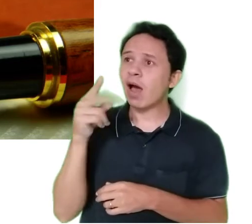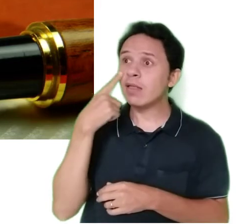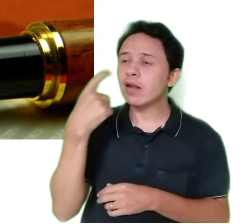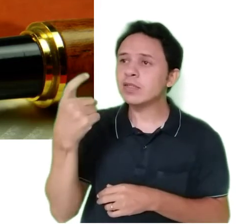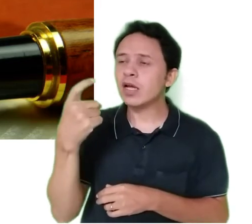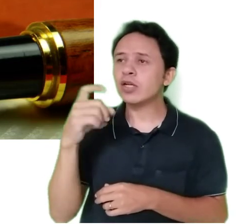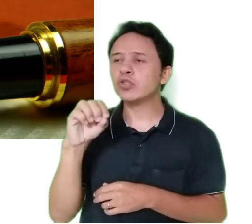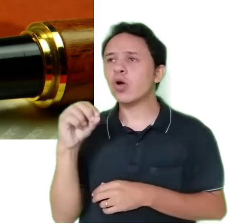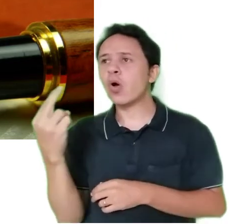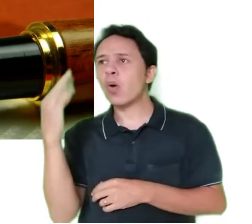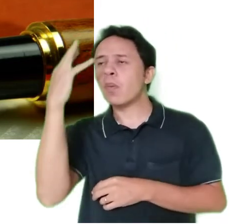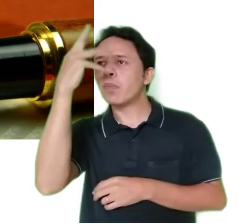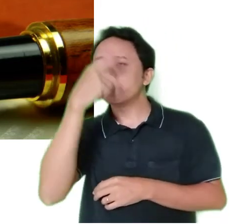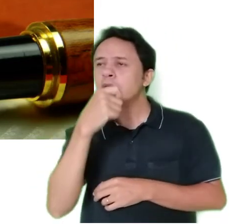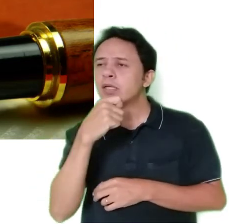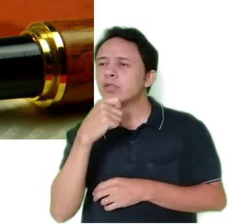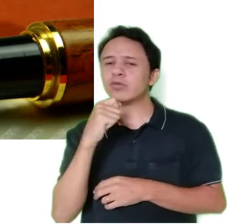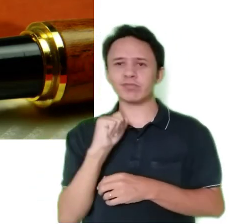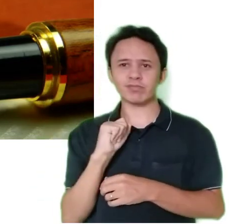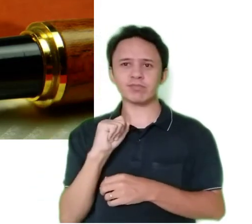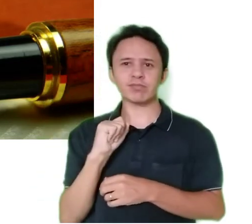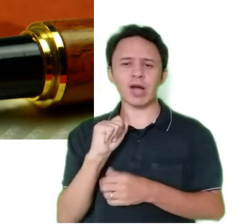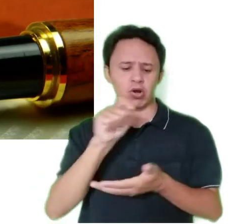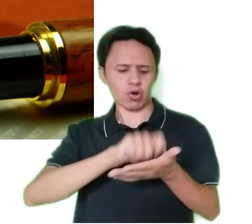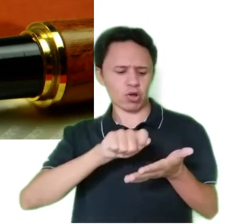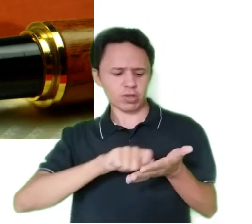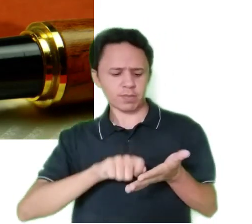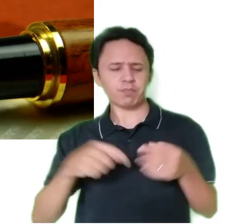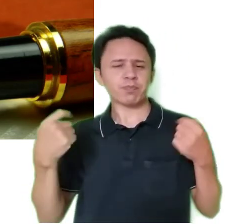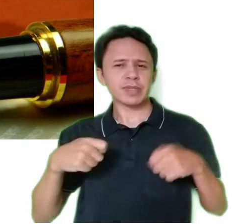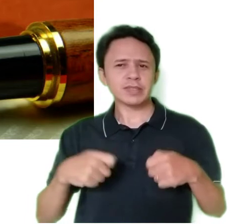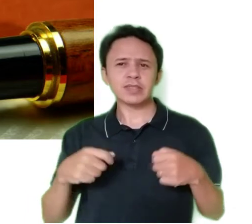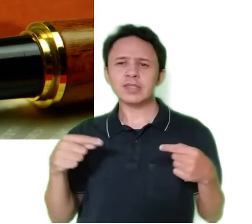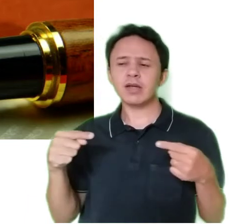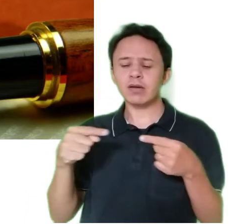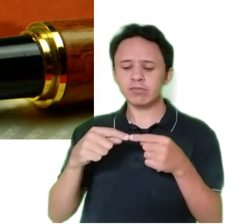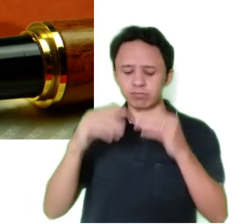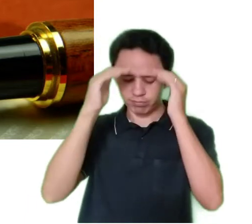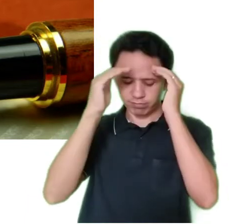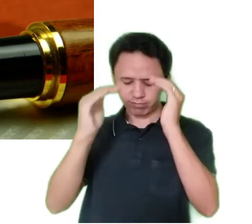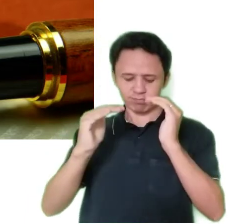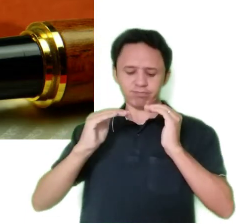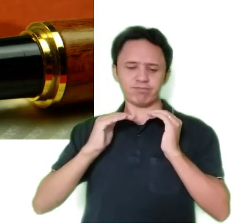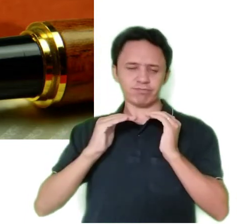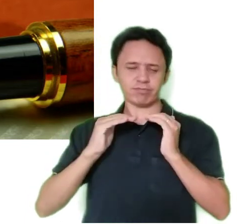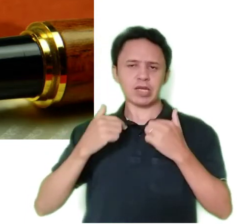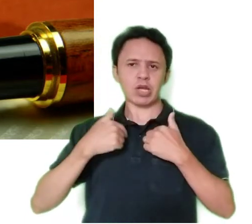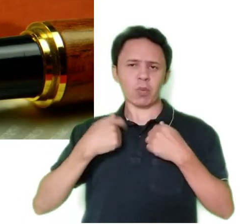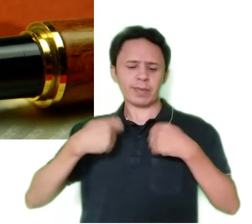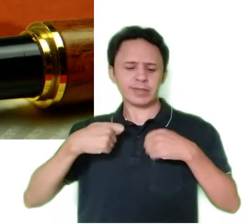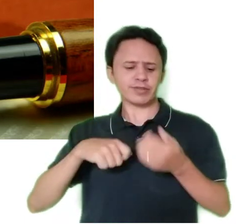interessante ou bonito. Fazer anotações precisa atender à nossa personalidade, às